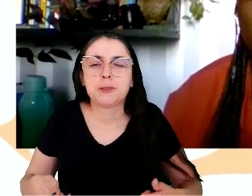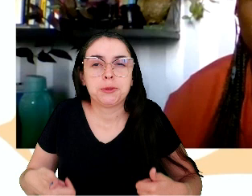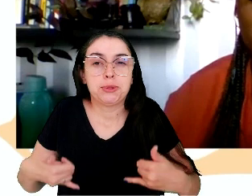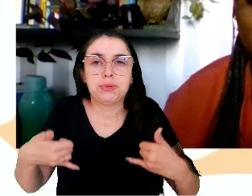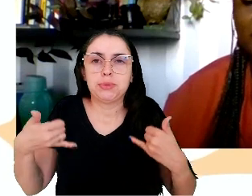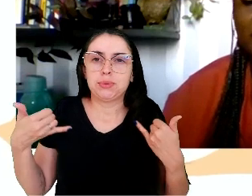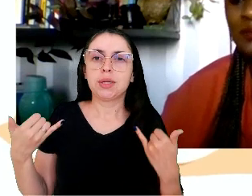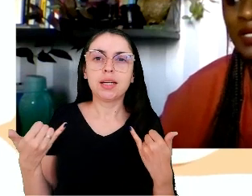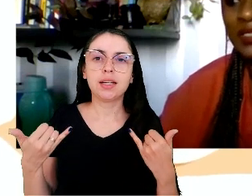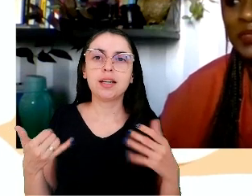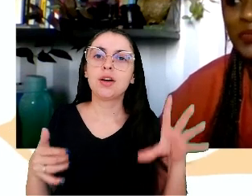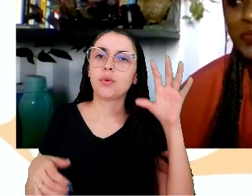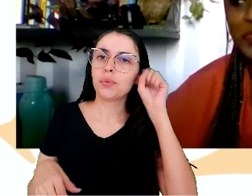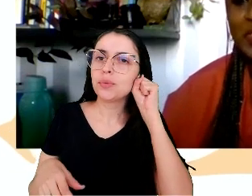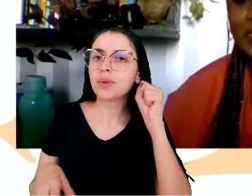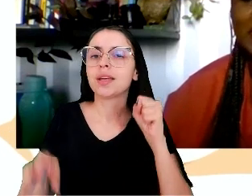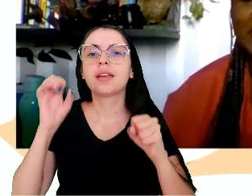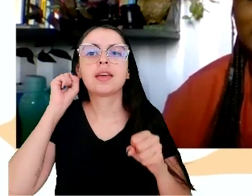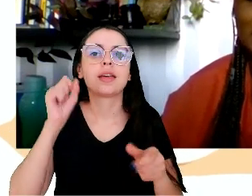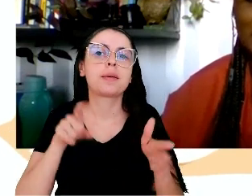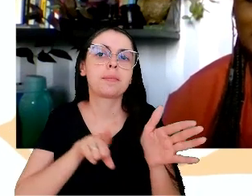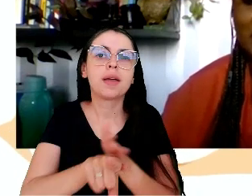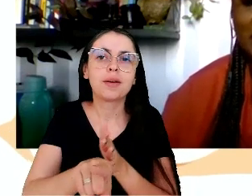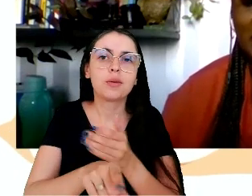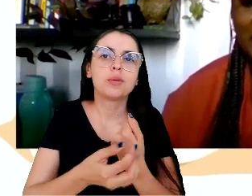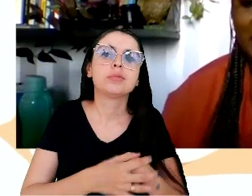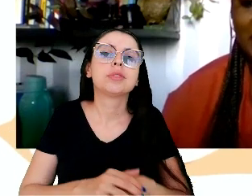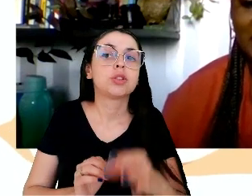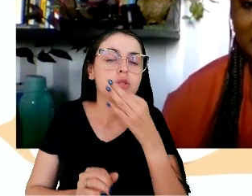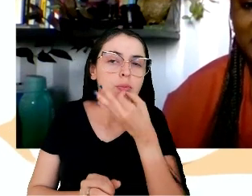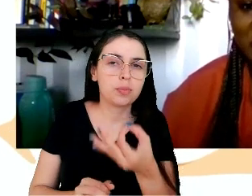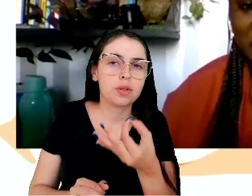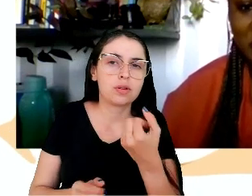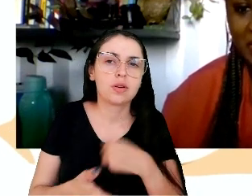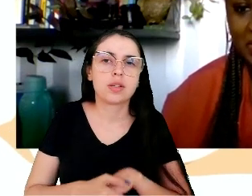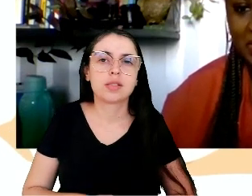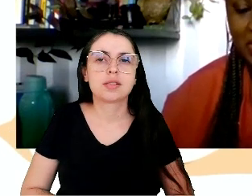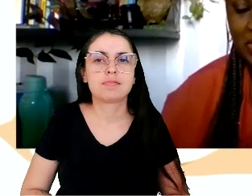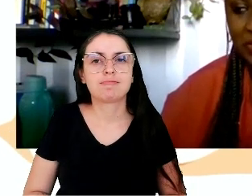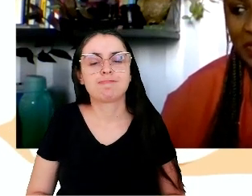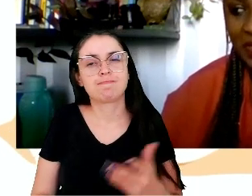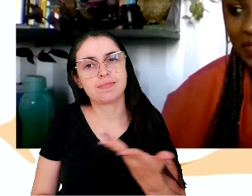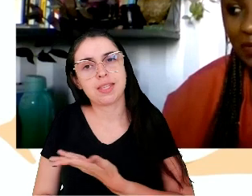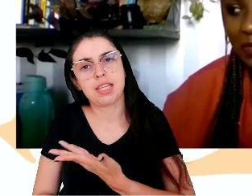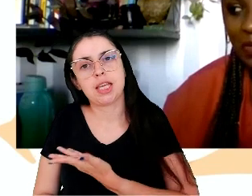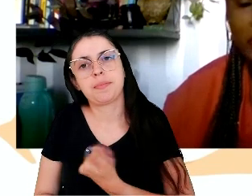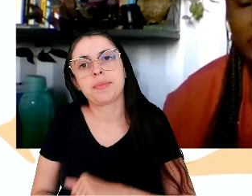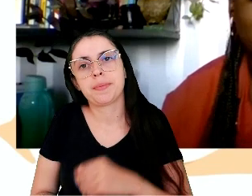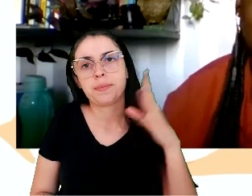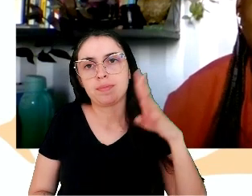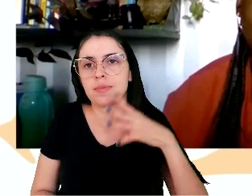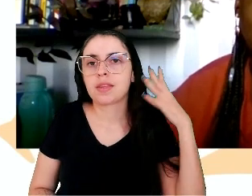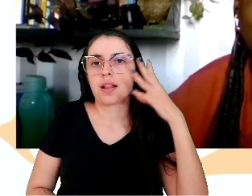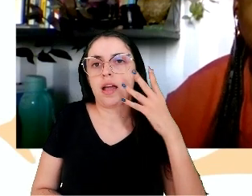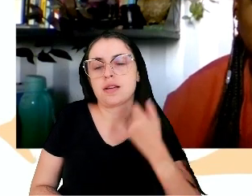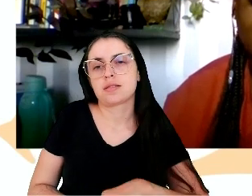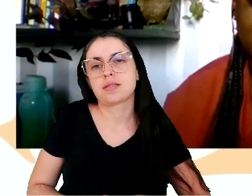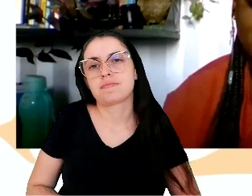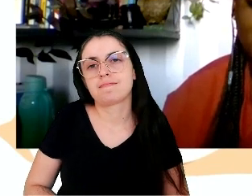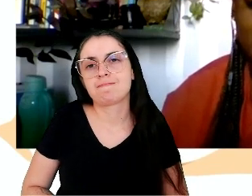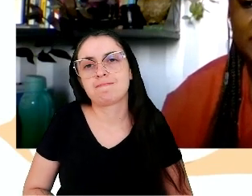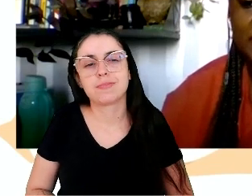de ouvir as perguntas e as considerações das minhas companheiras de painel, porque saio